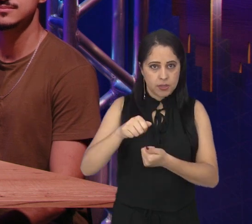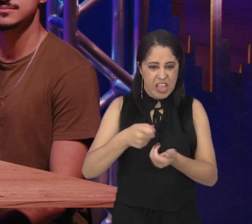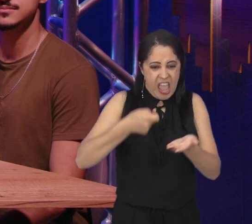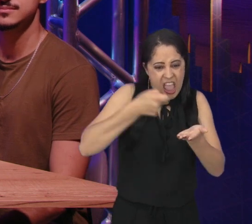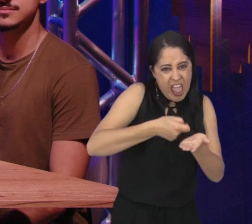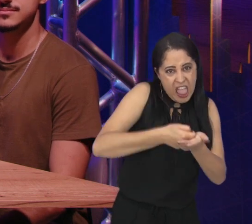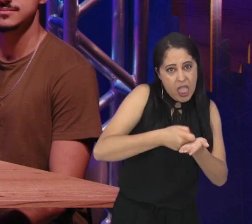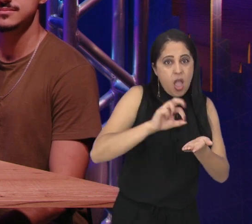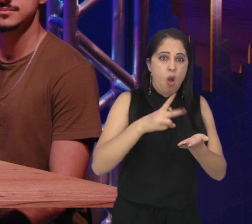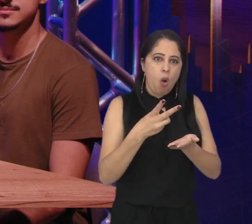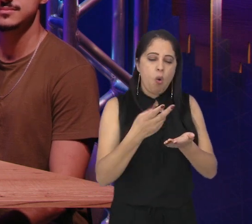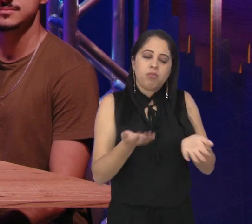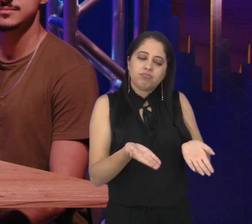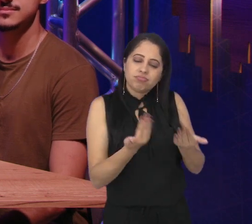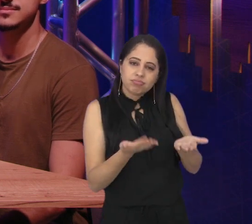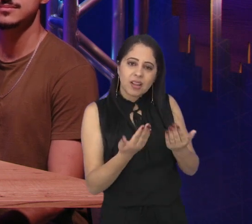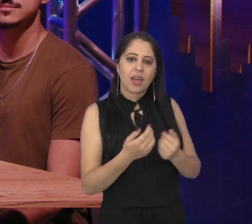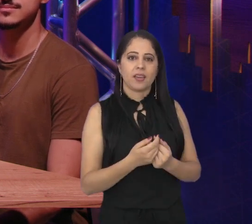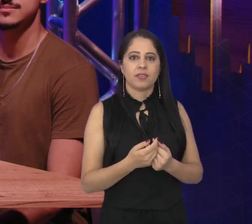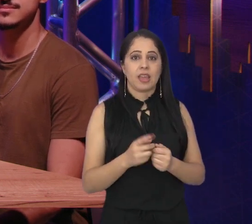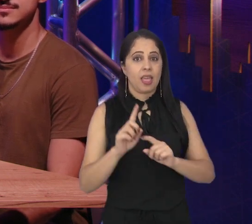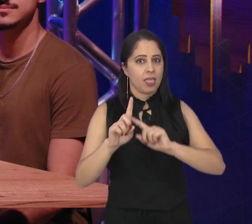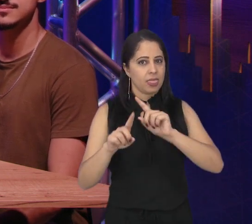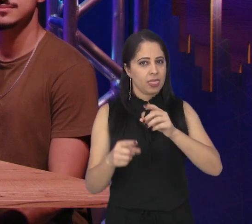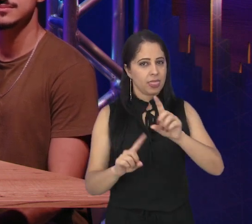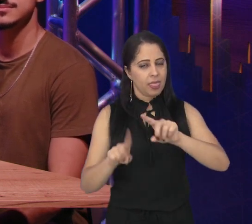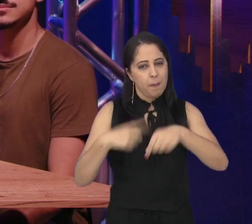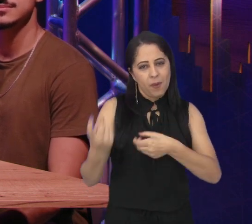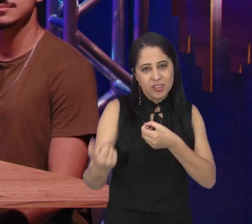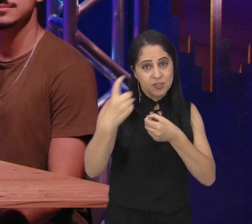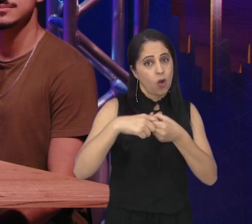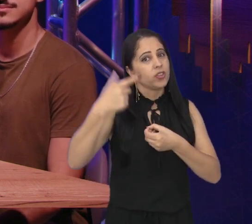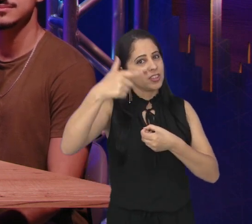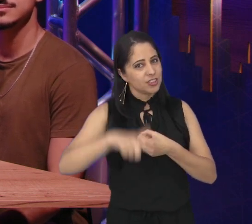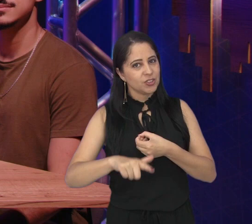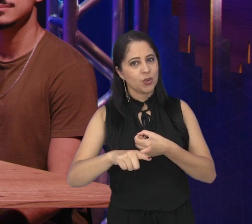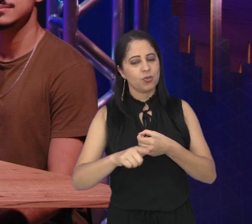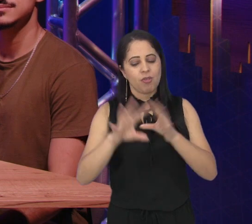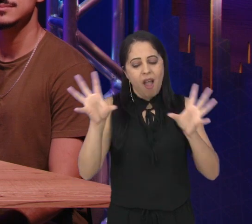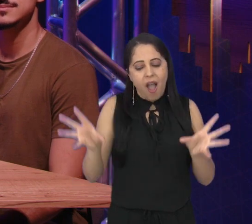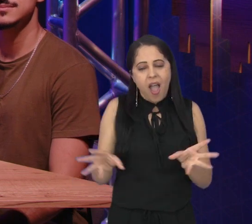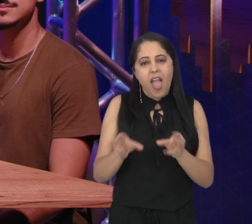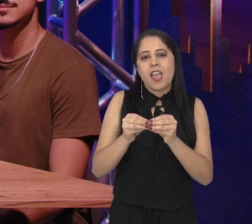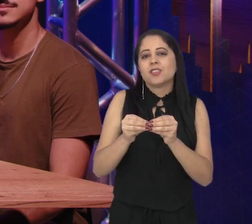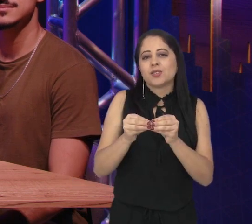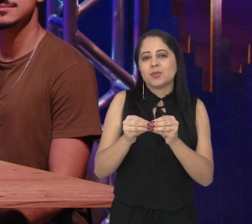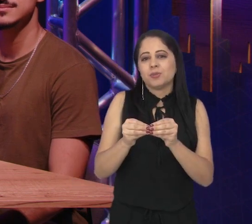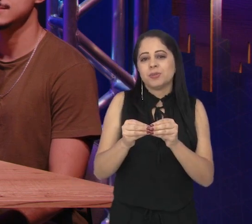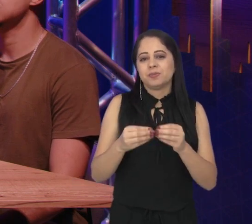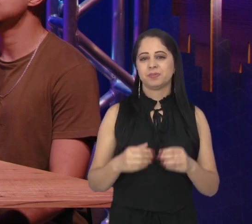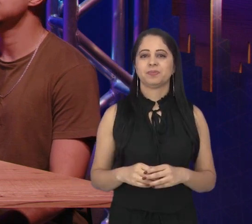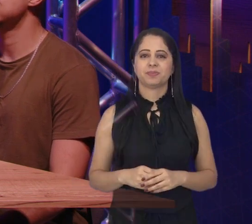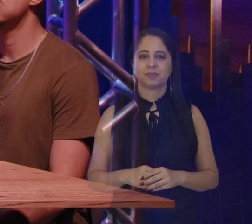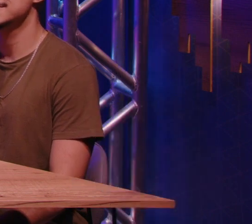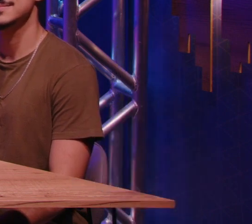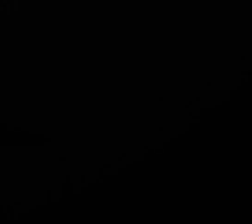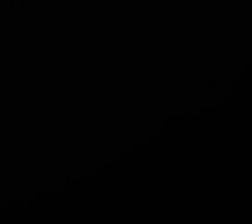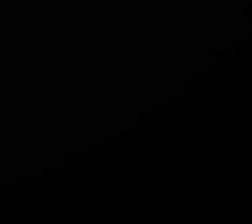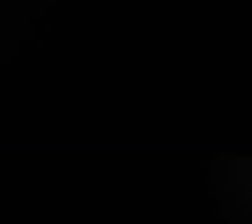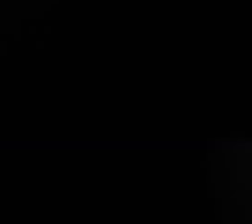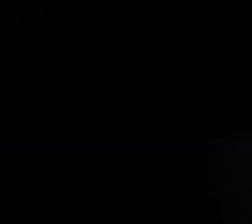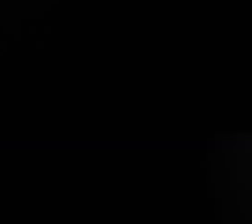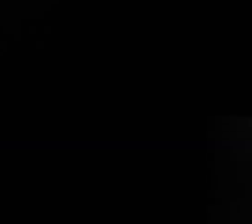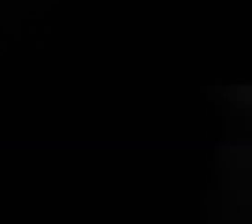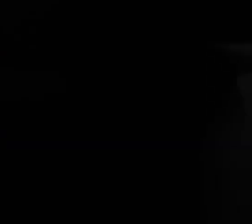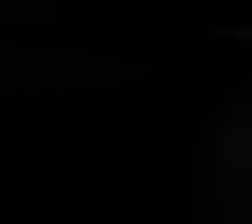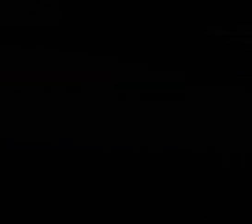ela de forma agressiva ou não agressiva. E a gente volta daqui a pouquinho no próximo bloco para finalizar as nossas ideias.